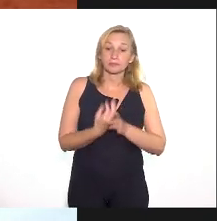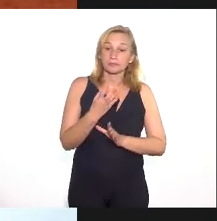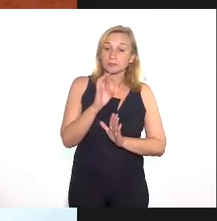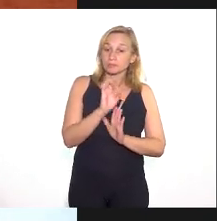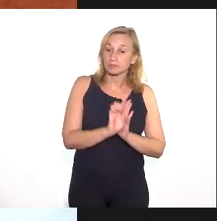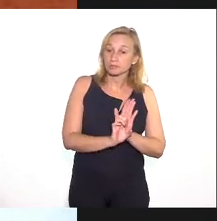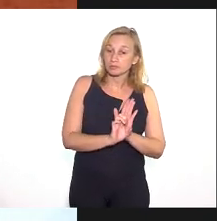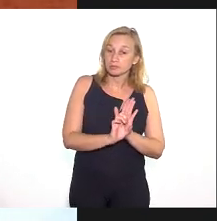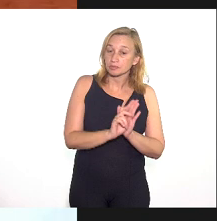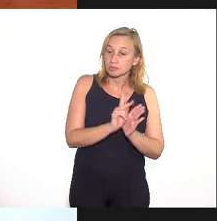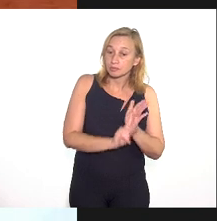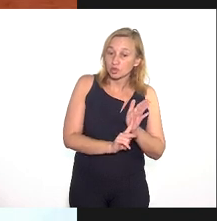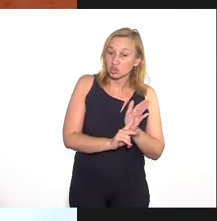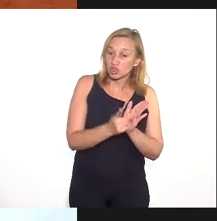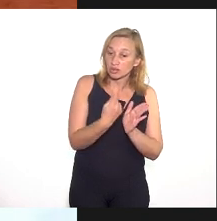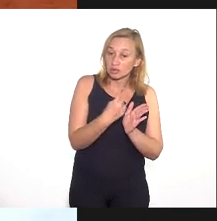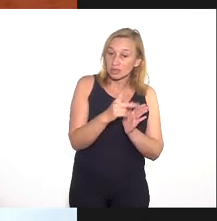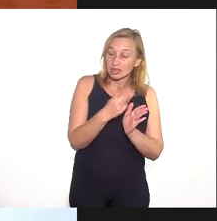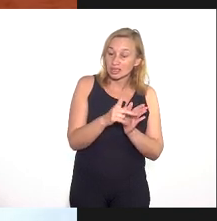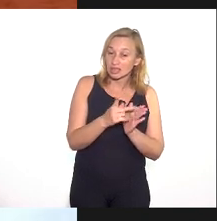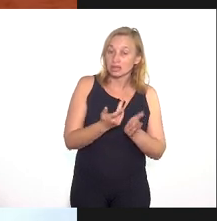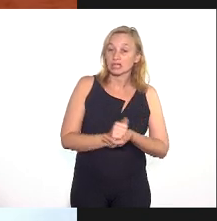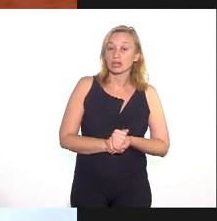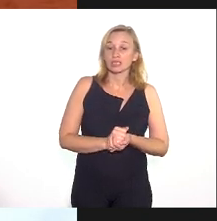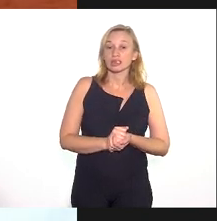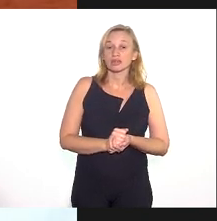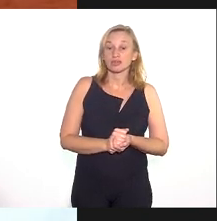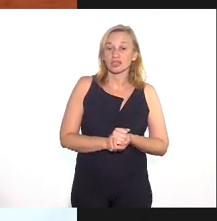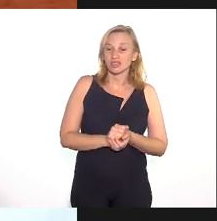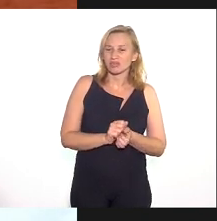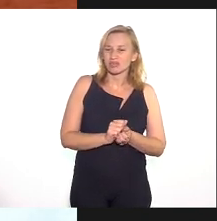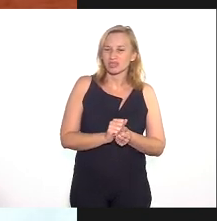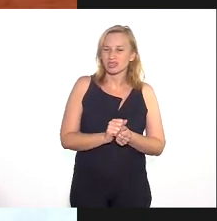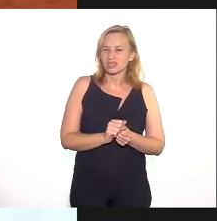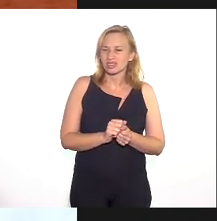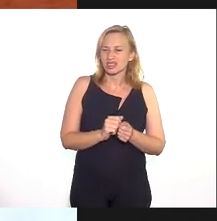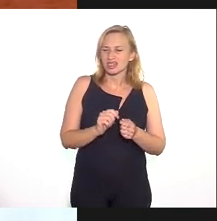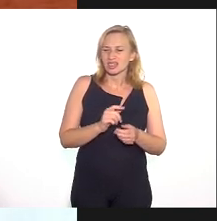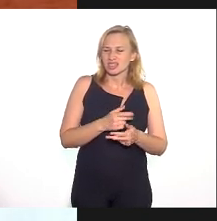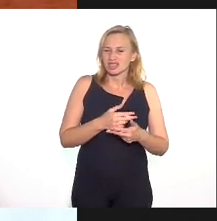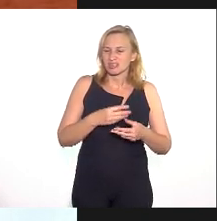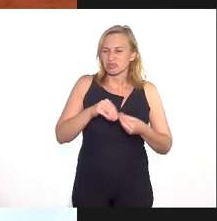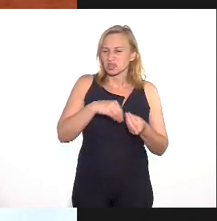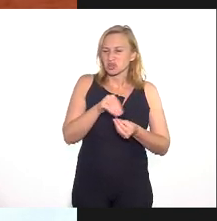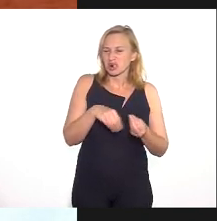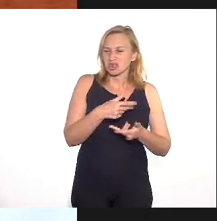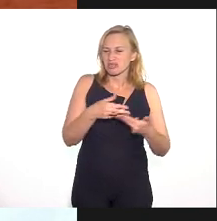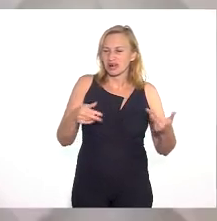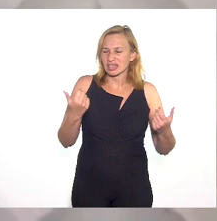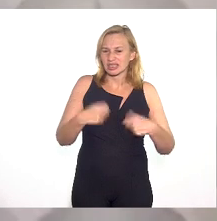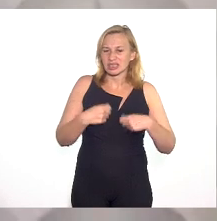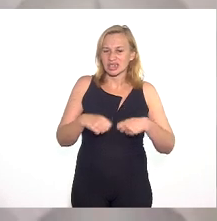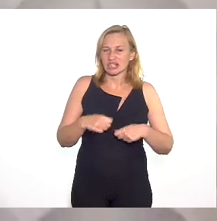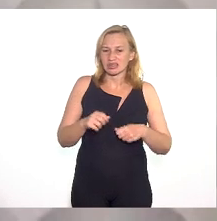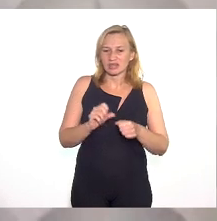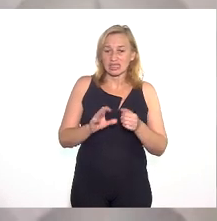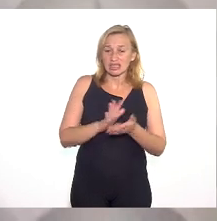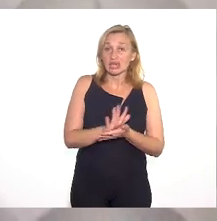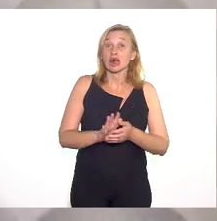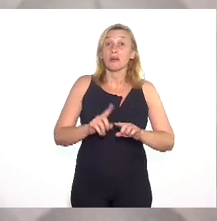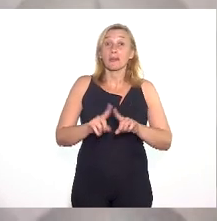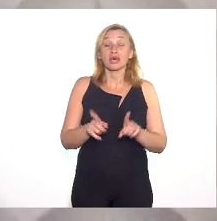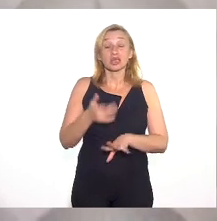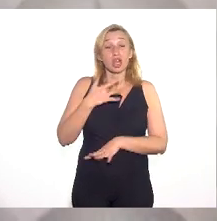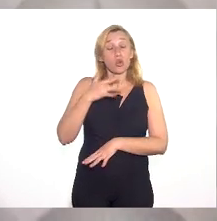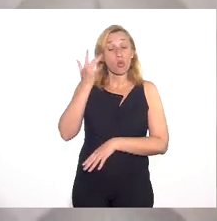desse, mas fica tão espalhado entre tantas necessidades que acaba ninguém fazendo nada. Eu